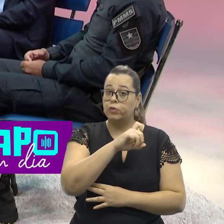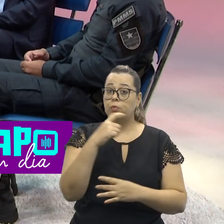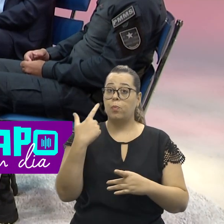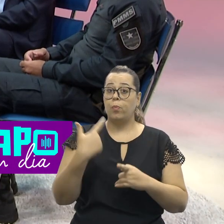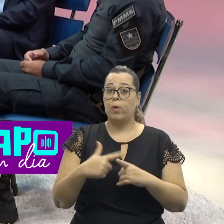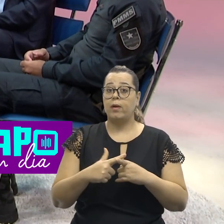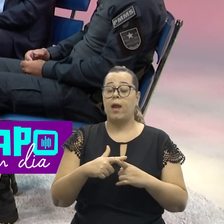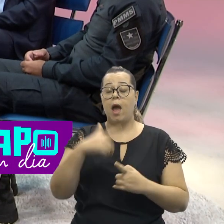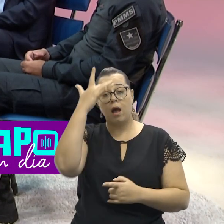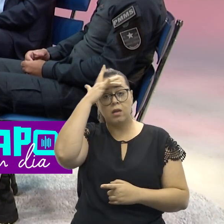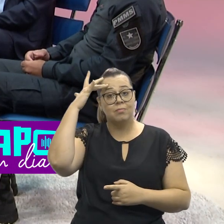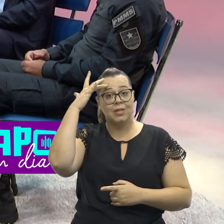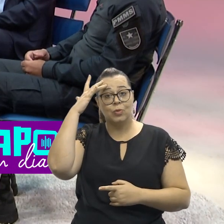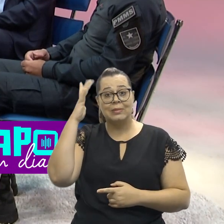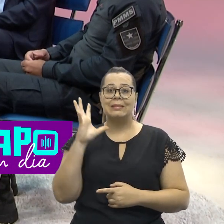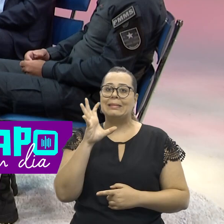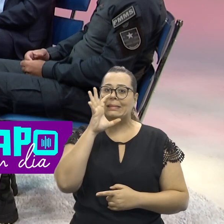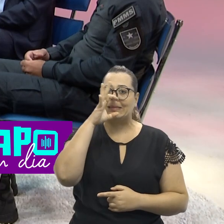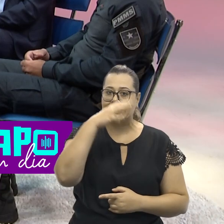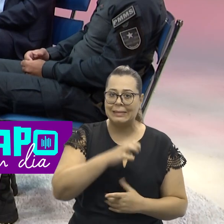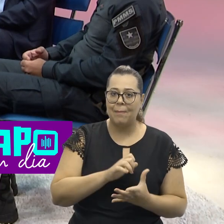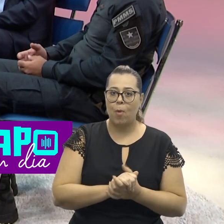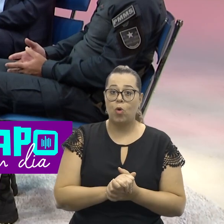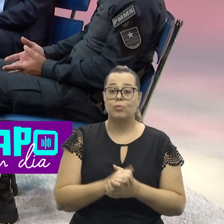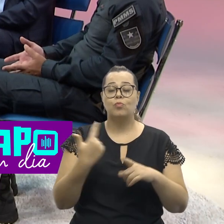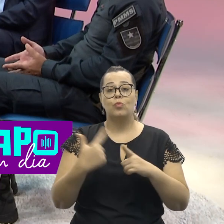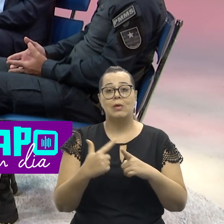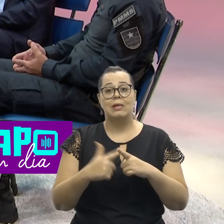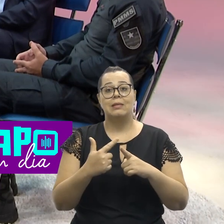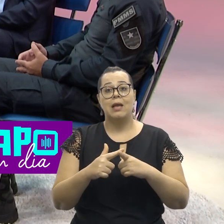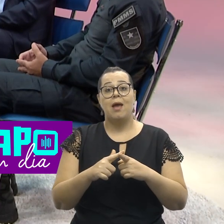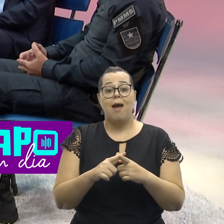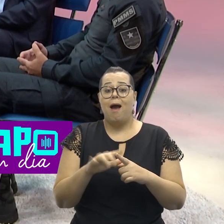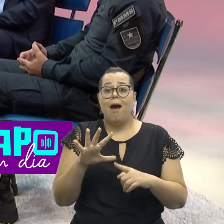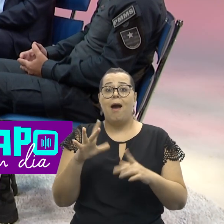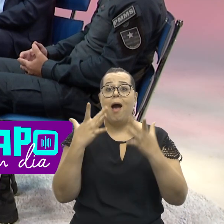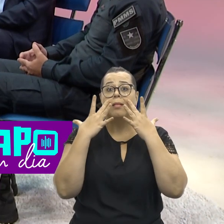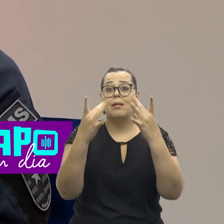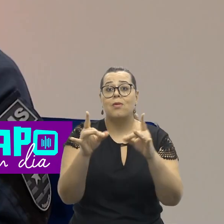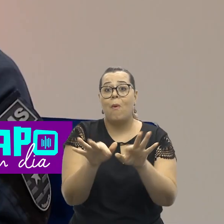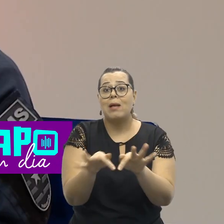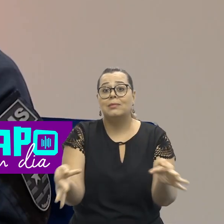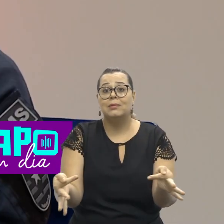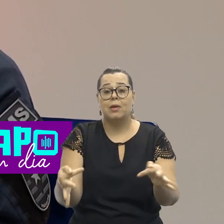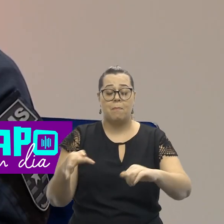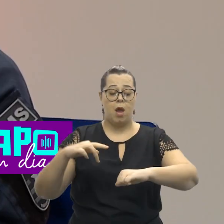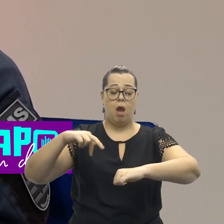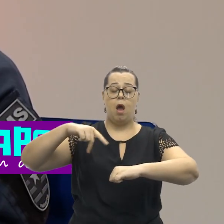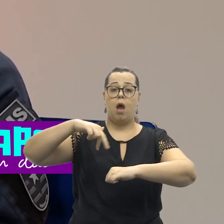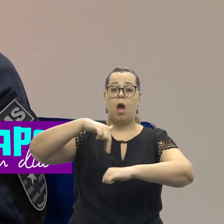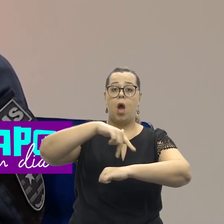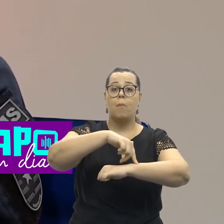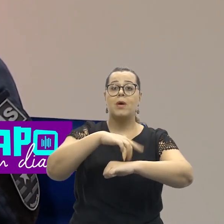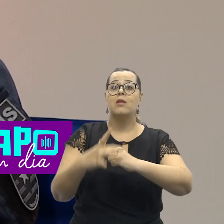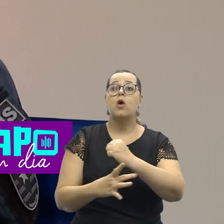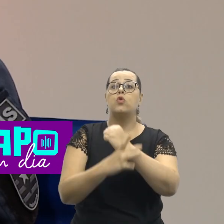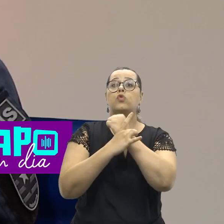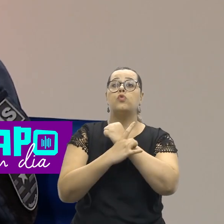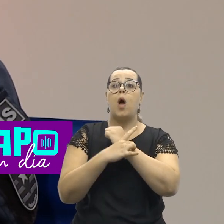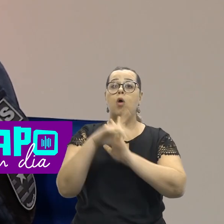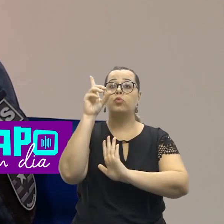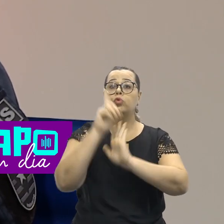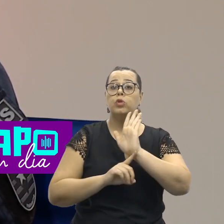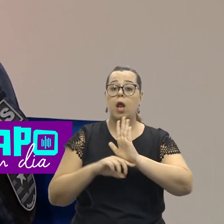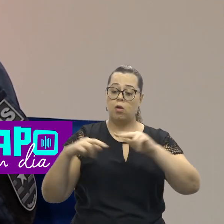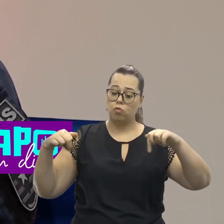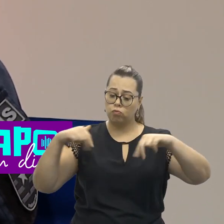trânsito. Então a gente tem desde uma atitude que a gente entende como simples, a faixa de pedestre está ali para resguardar o direito do